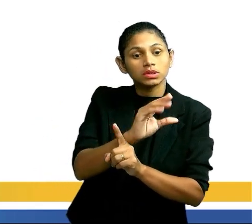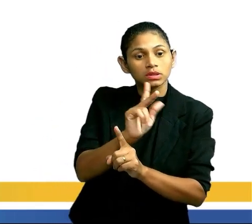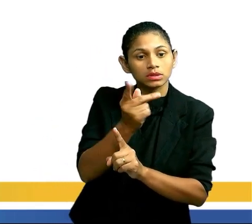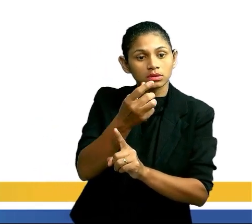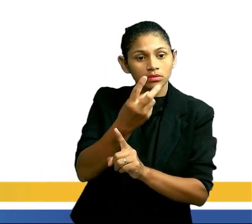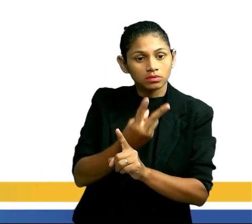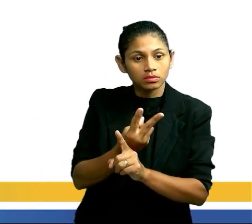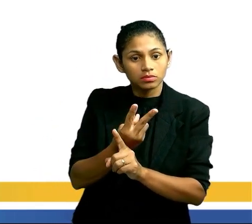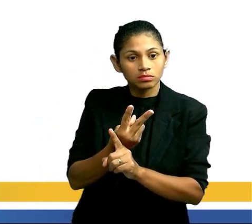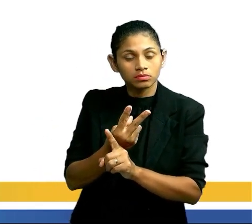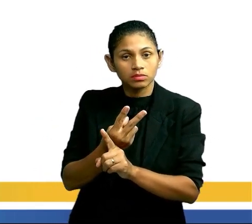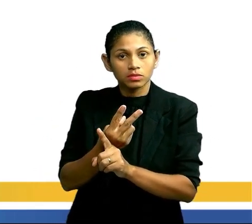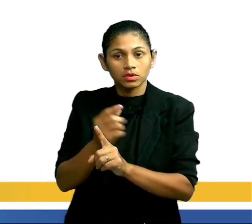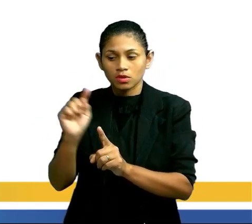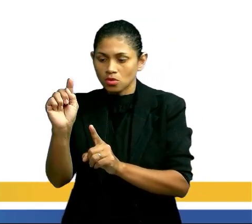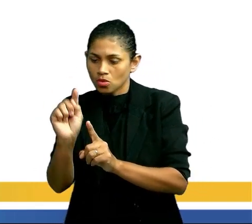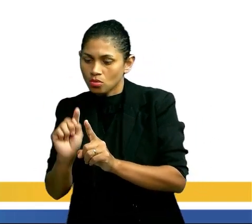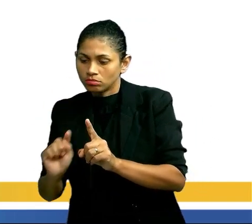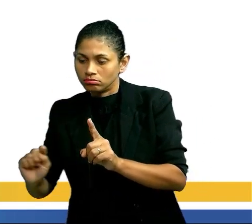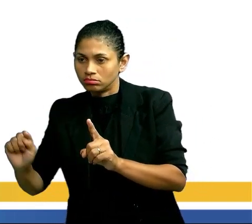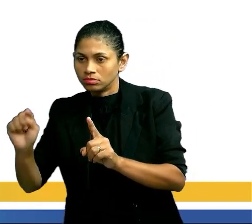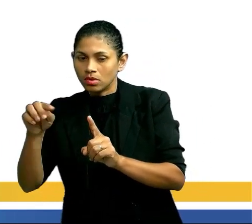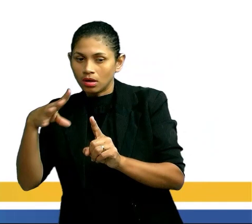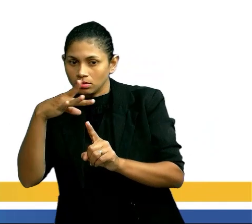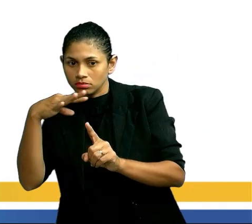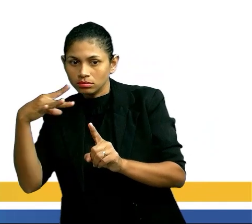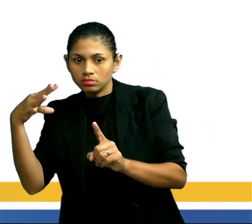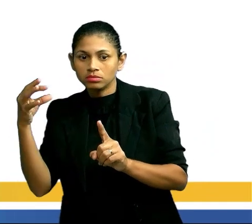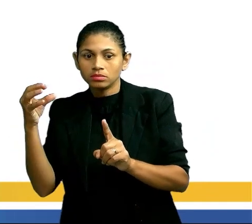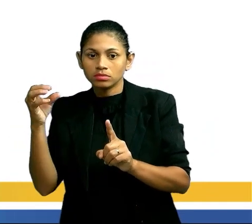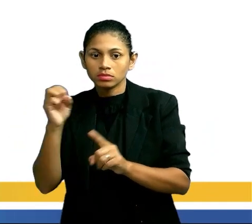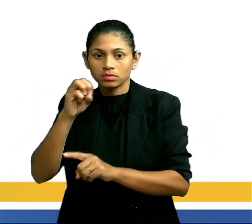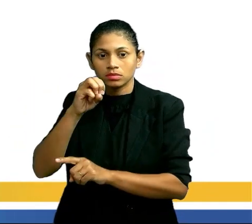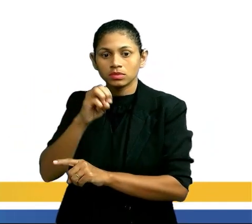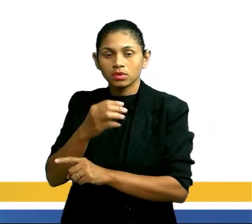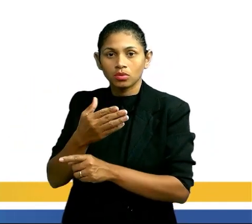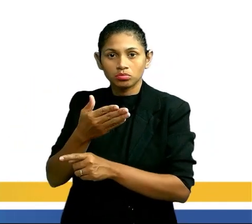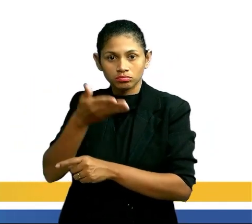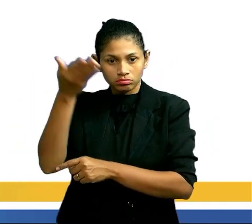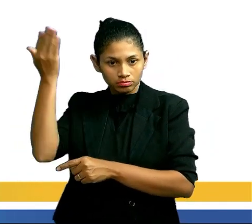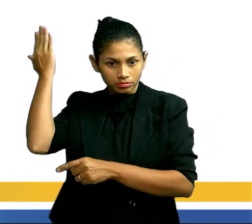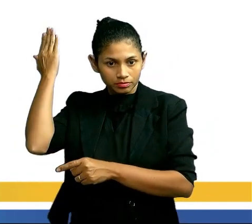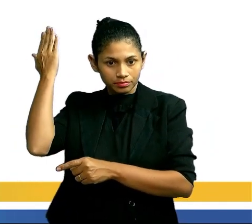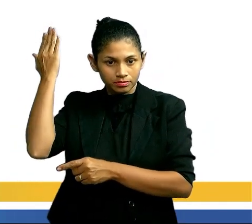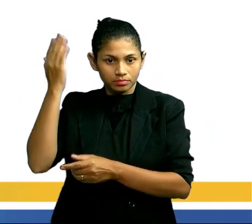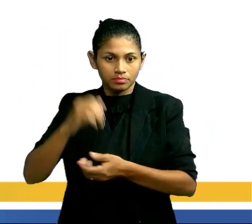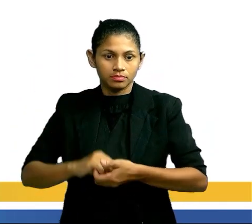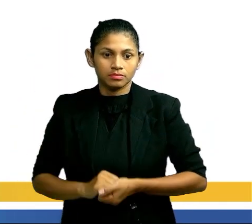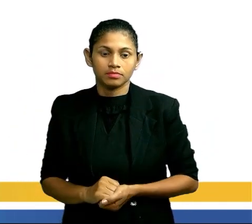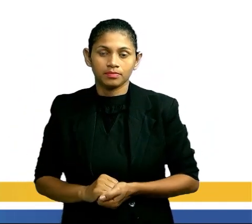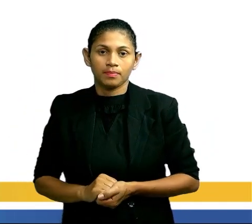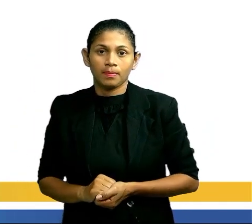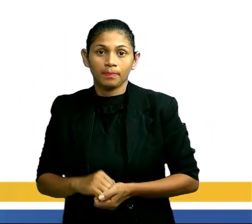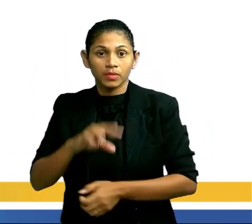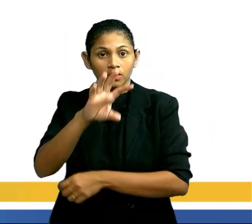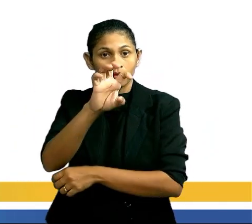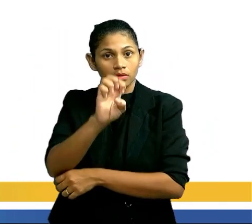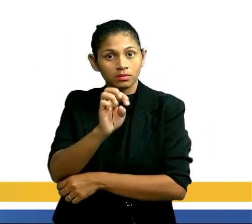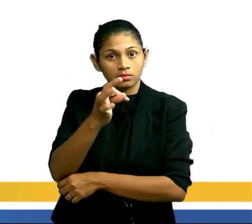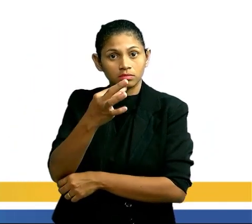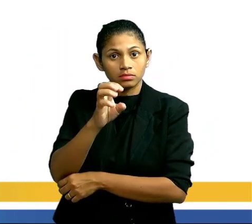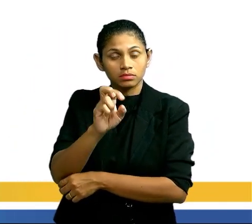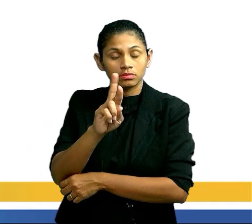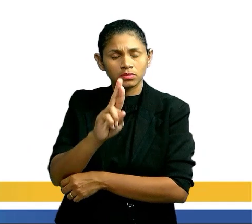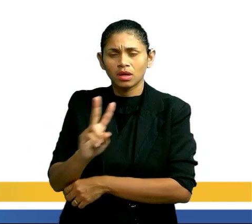tenho um anel aromático depois, então eu posso chamar de metoxibenzeno, tá? O éter, ele era